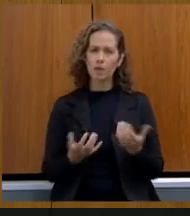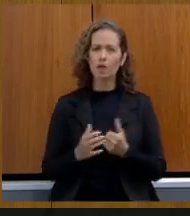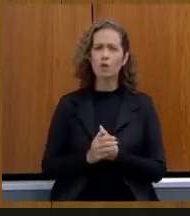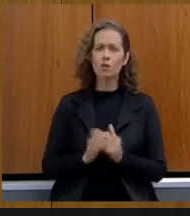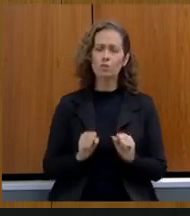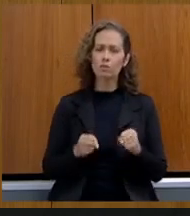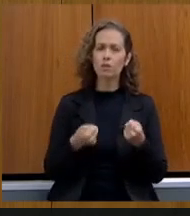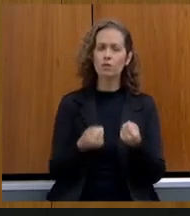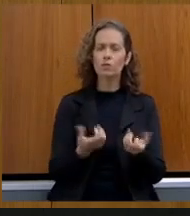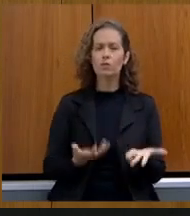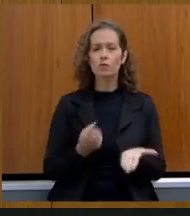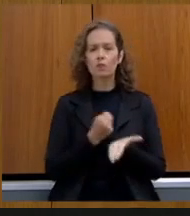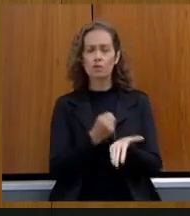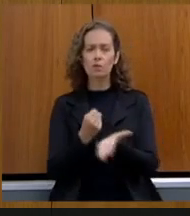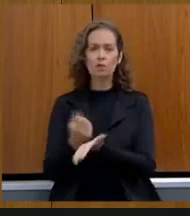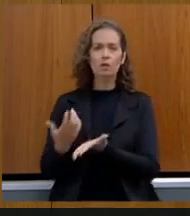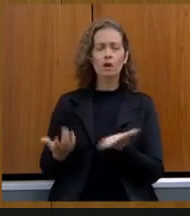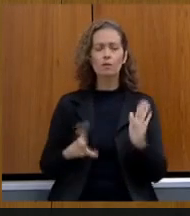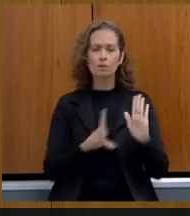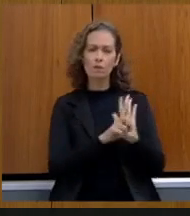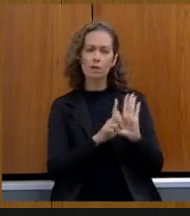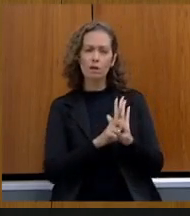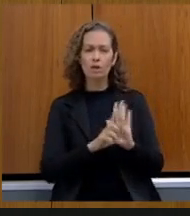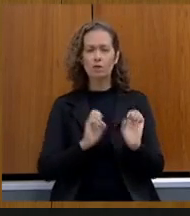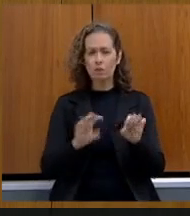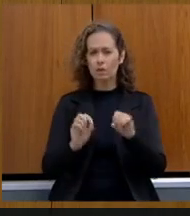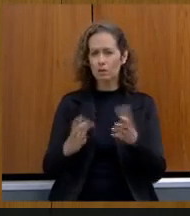para atuar nas políticas educacionais